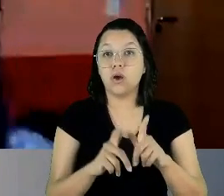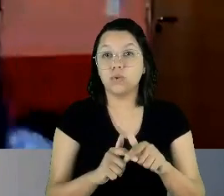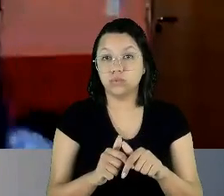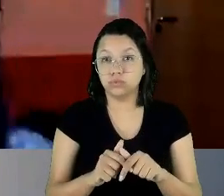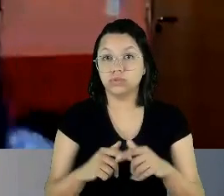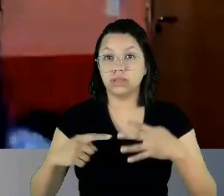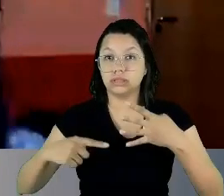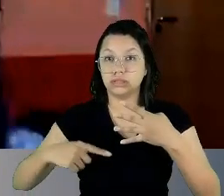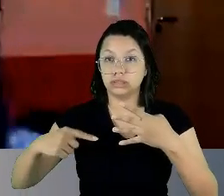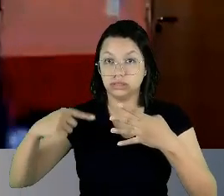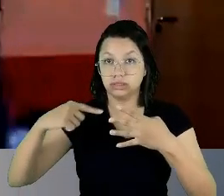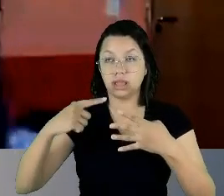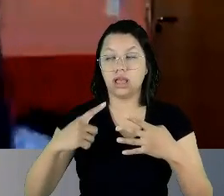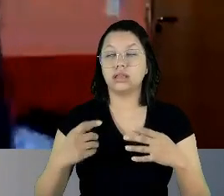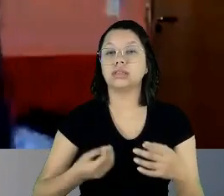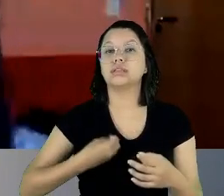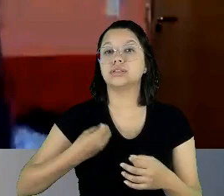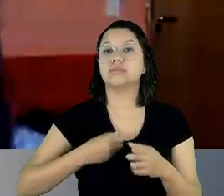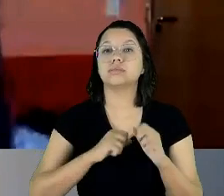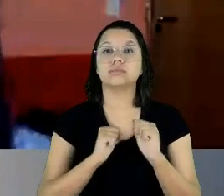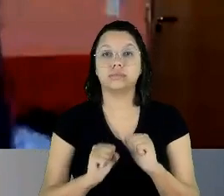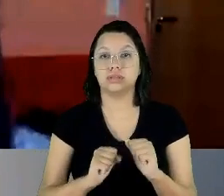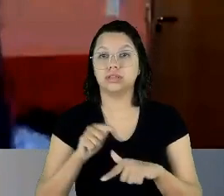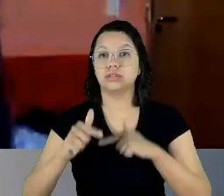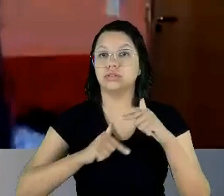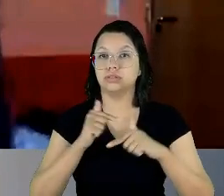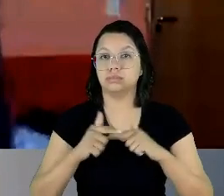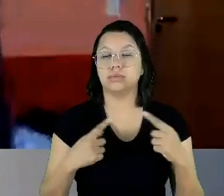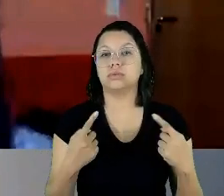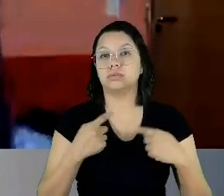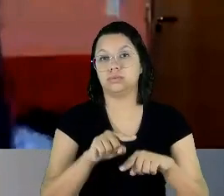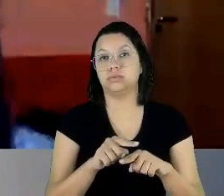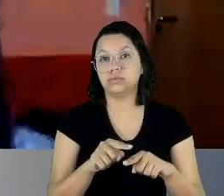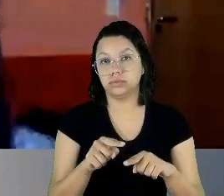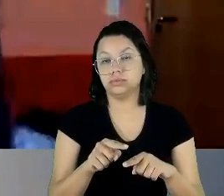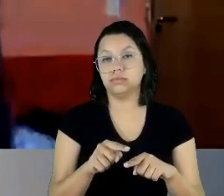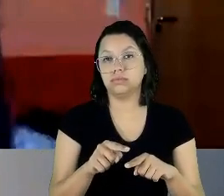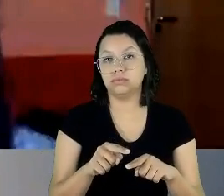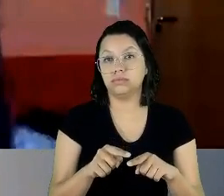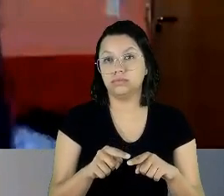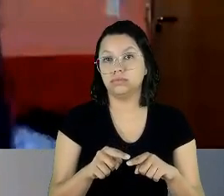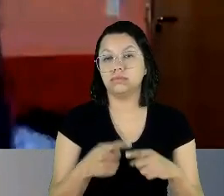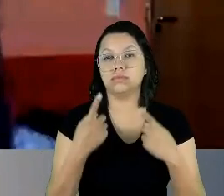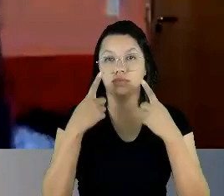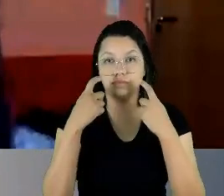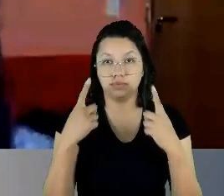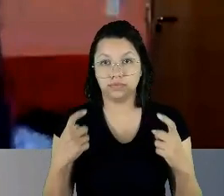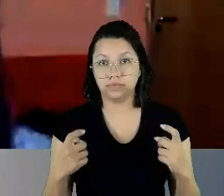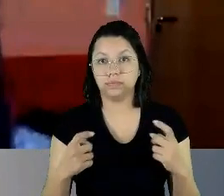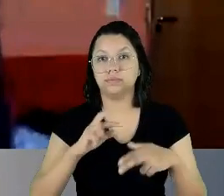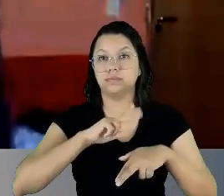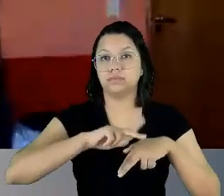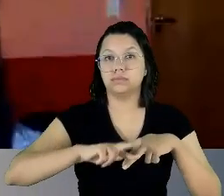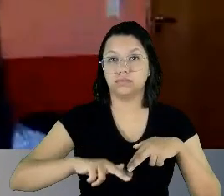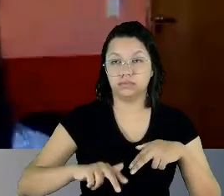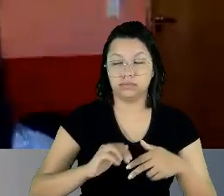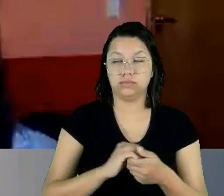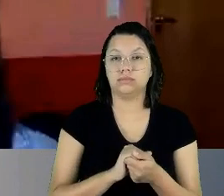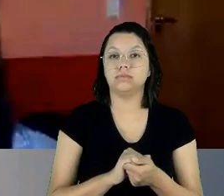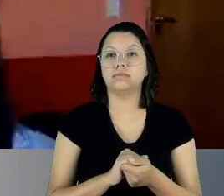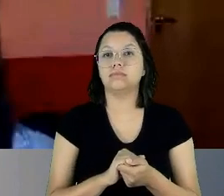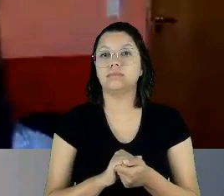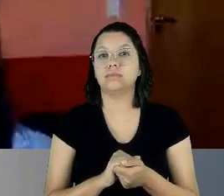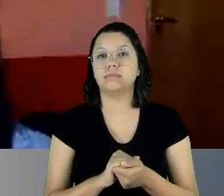as instâncias existe essa possibilidade de atuação contra a violência de gênero e tem muitas saídas